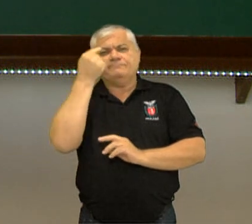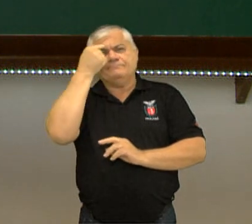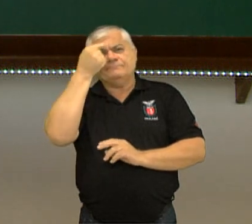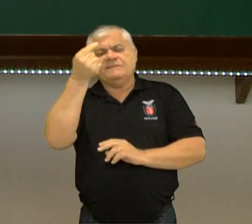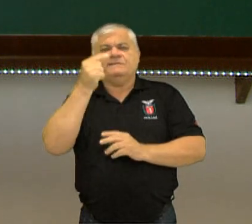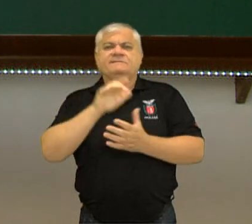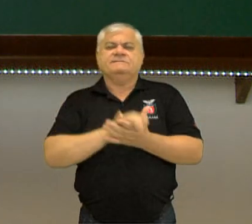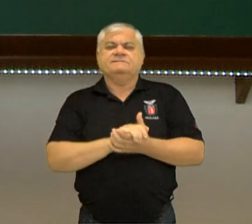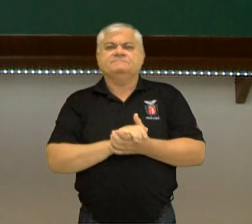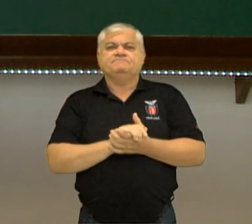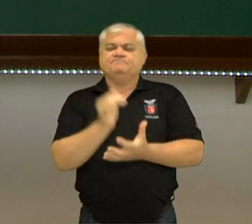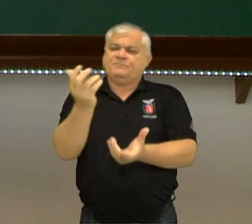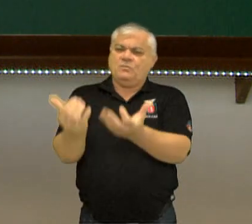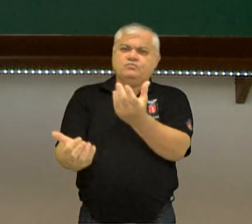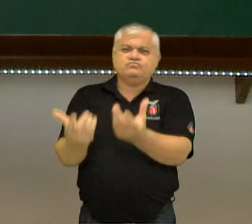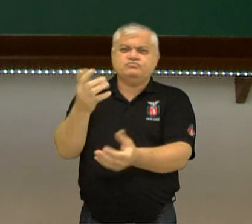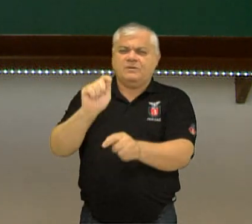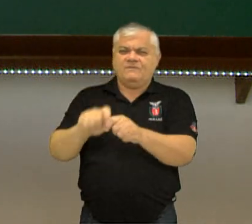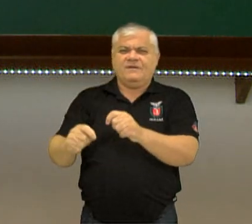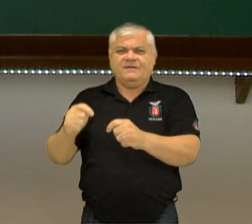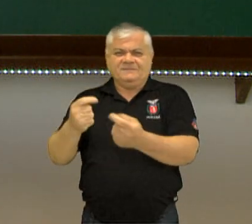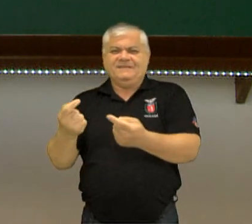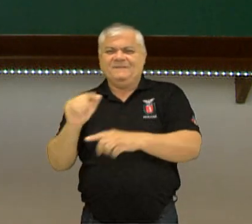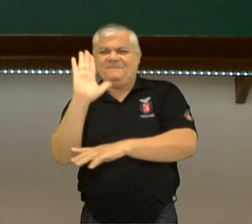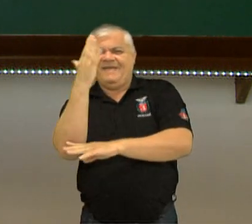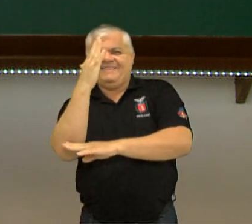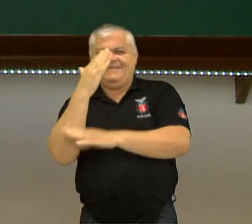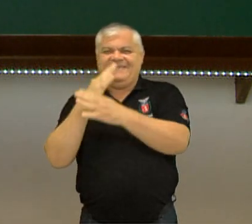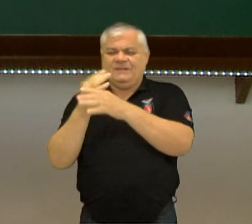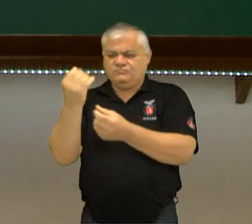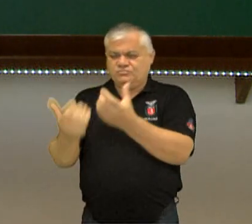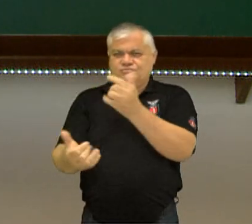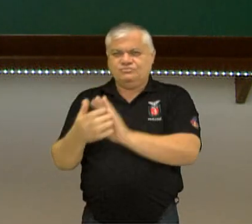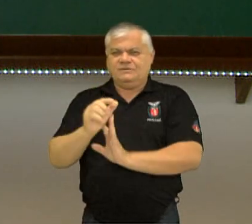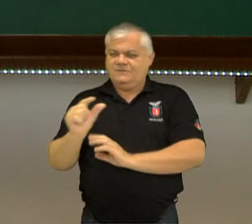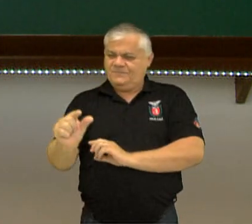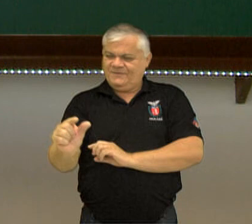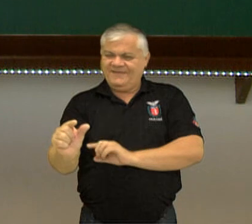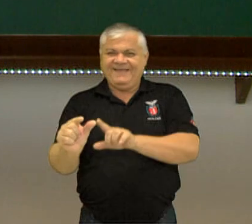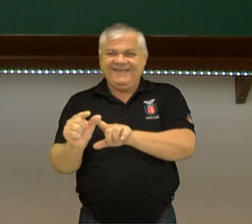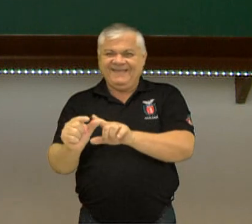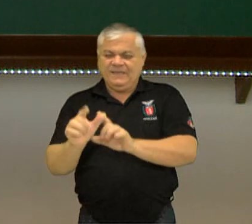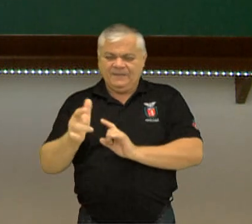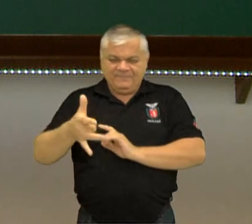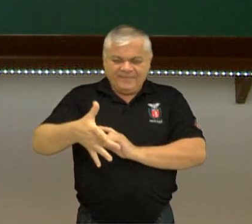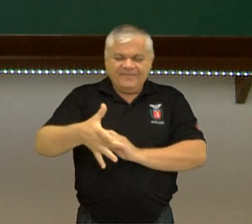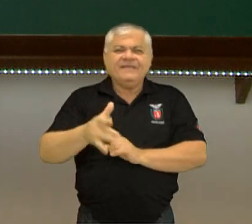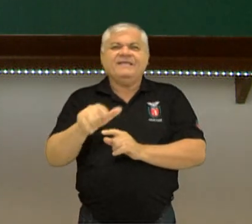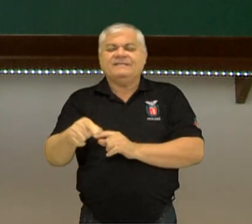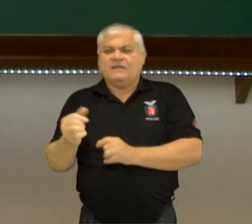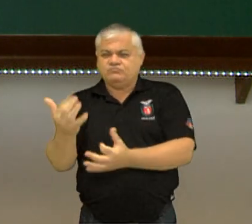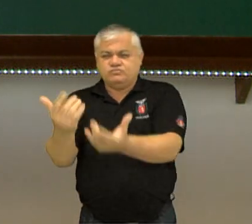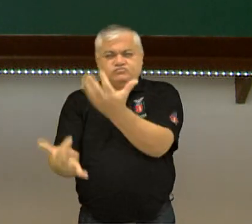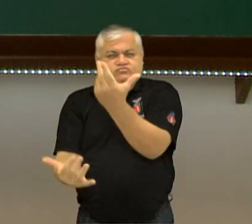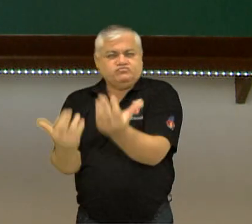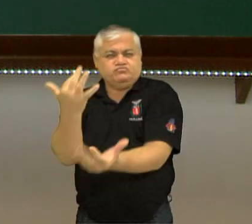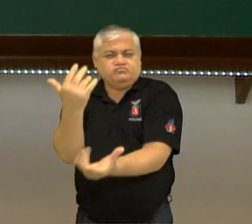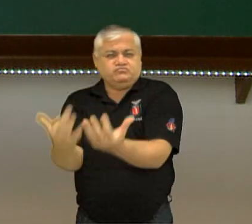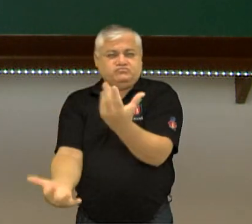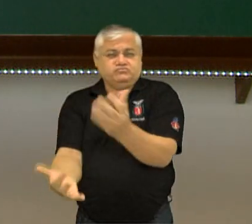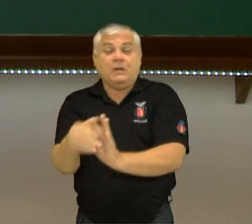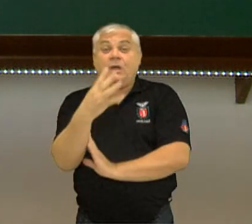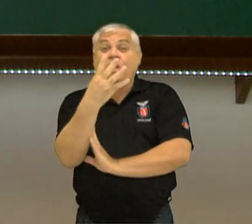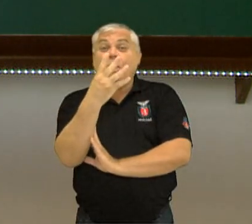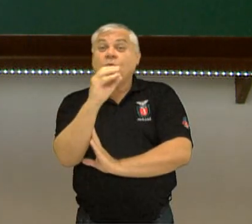imagine você numa fogueira, você tem lá uma brasa, uma região da fogueira que está a 400 graus Celsius. Imagina, estou